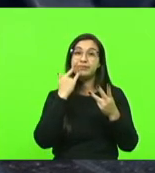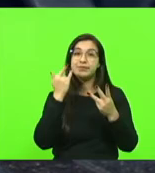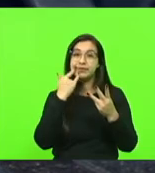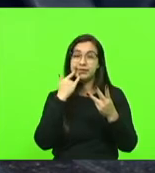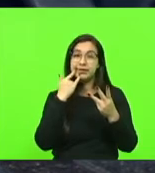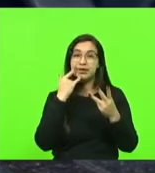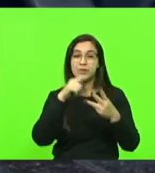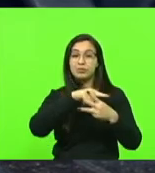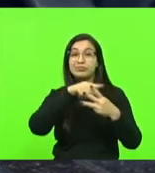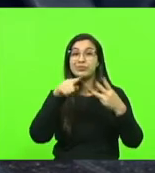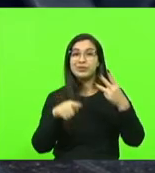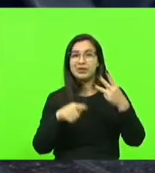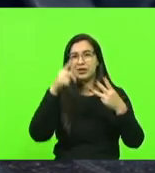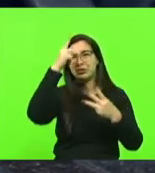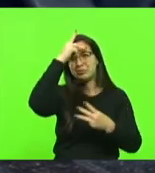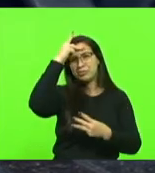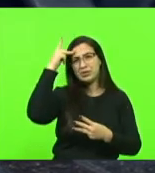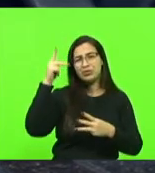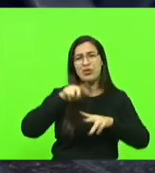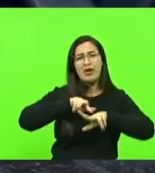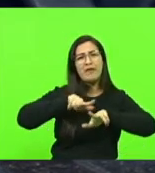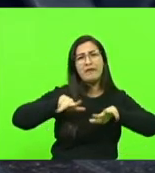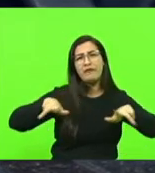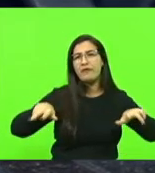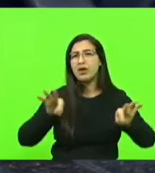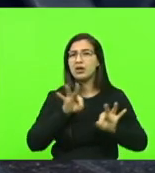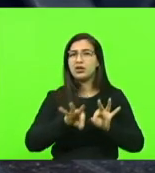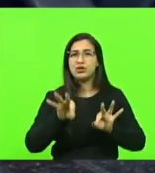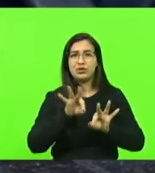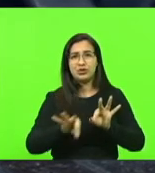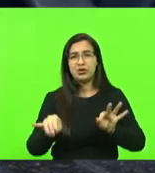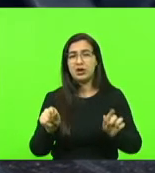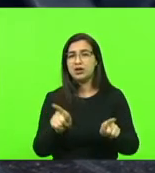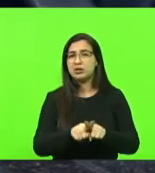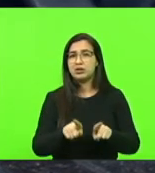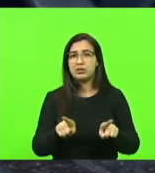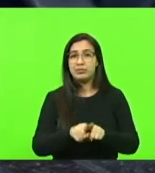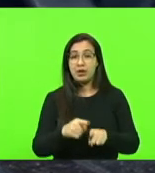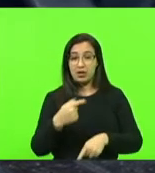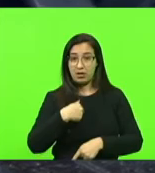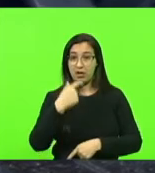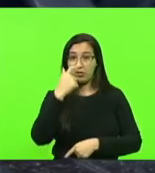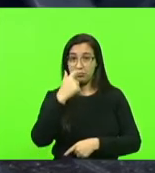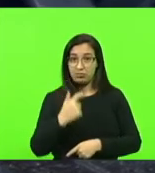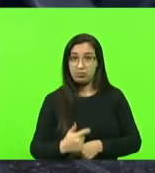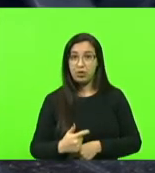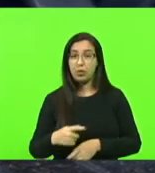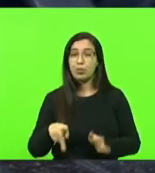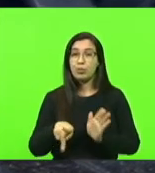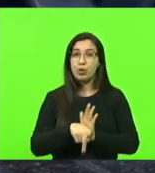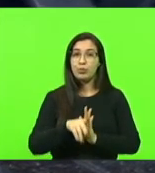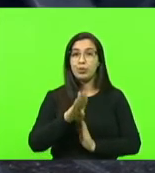com várias entidades, e aqui eu me coloco como um blumenauense,